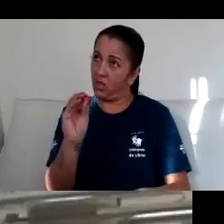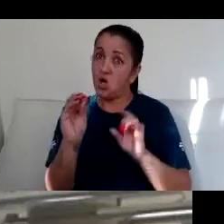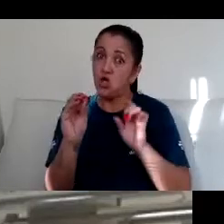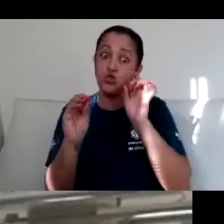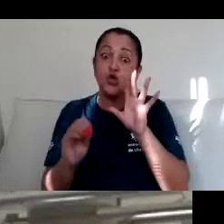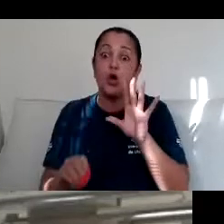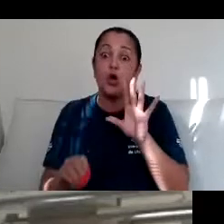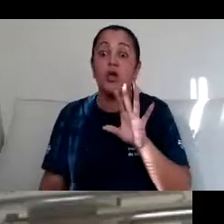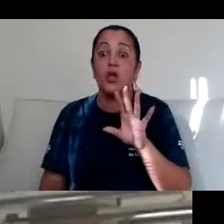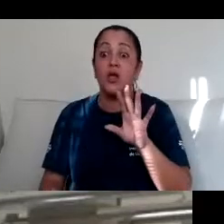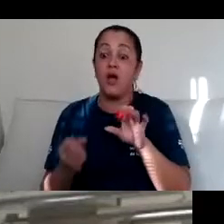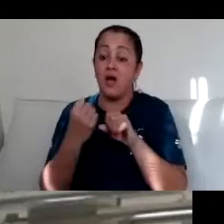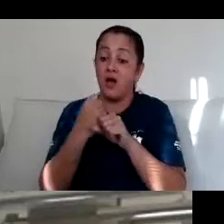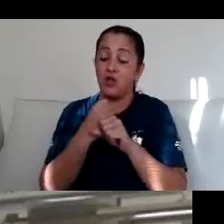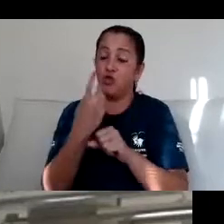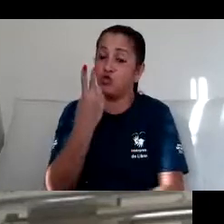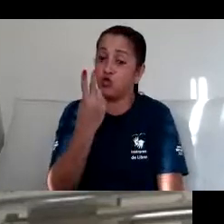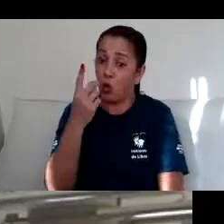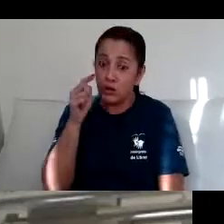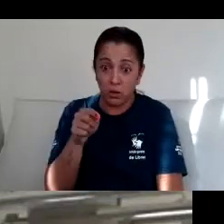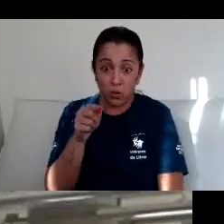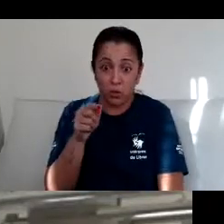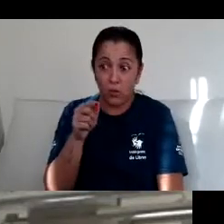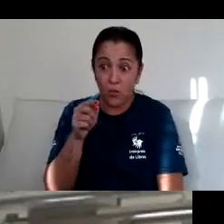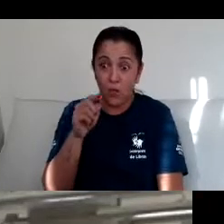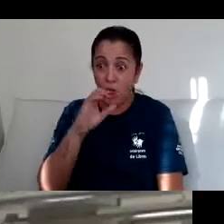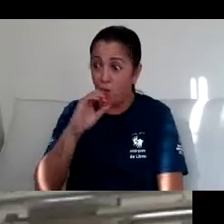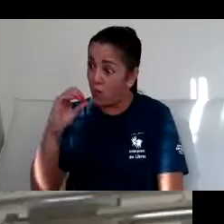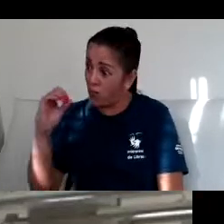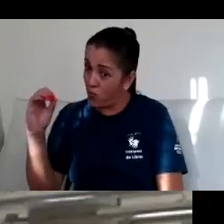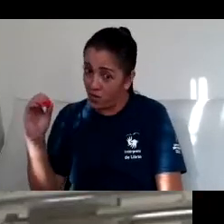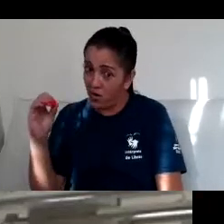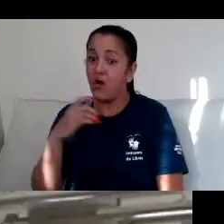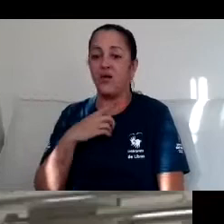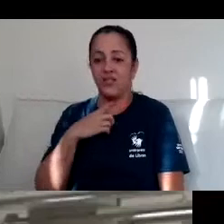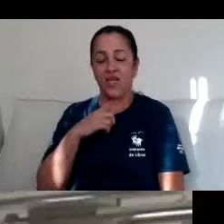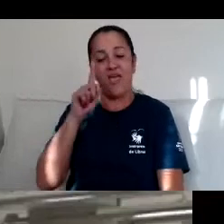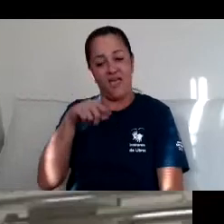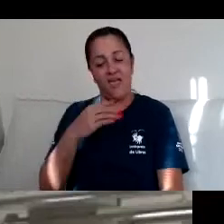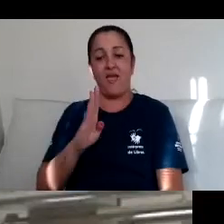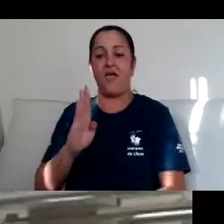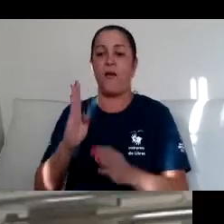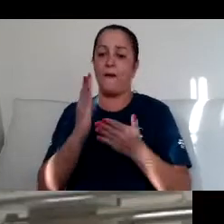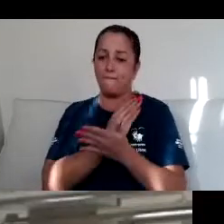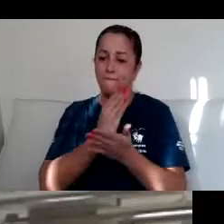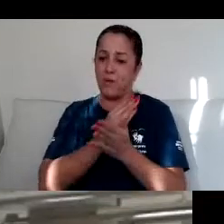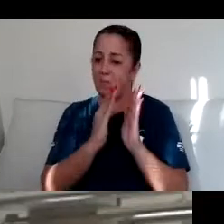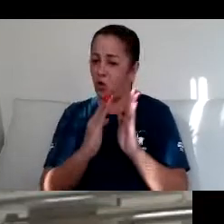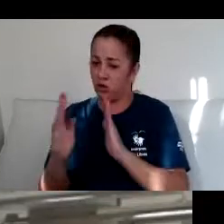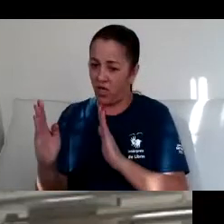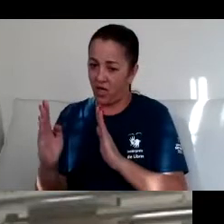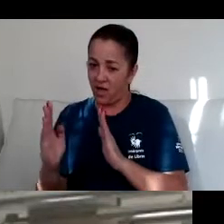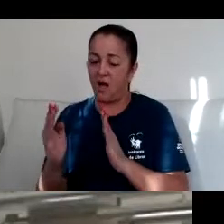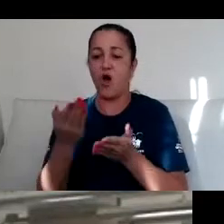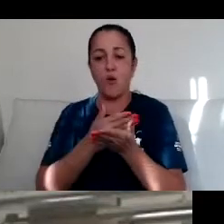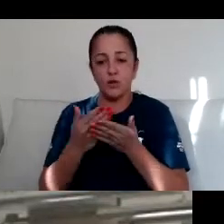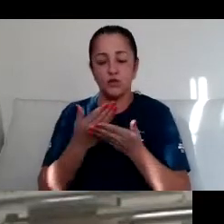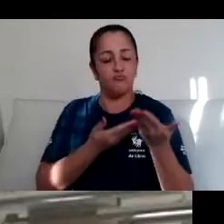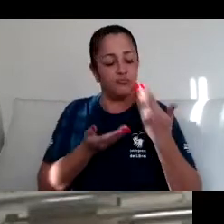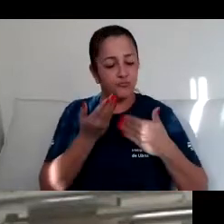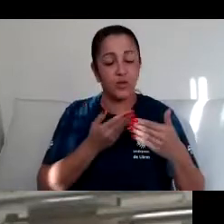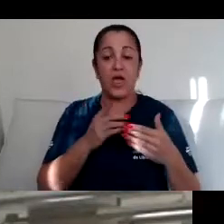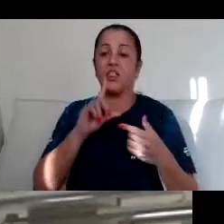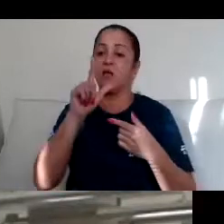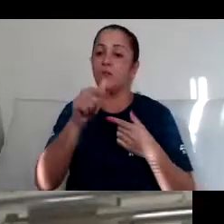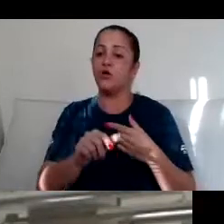ter a nossa biblioteca, que é a Biblioteca Comunitária, e só em 2013 nós fomos ter